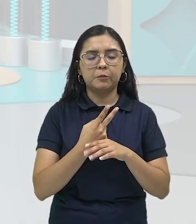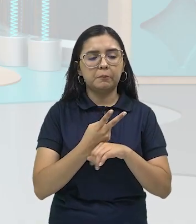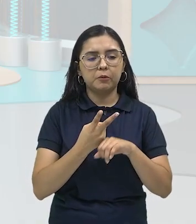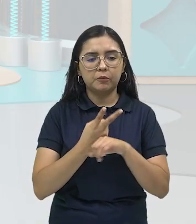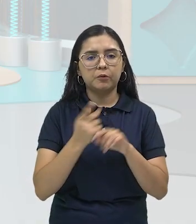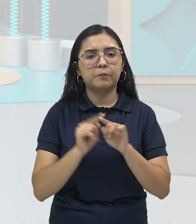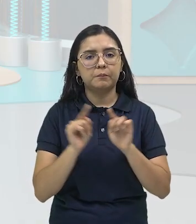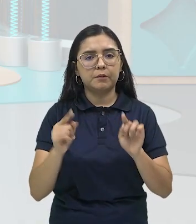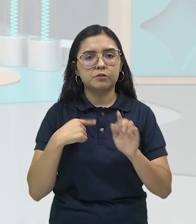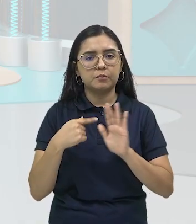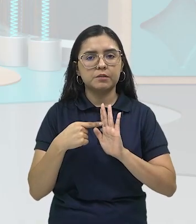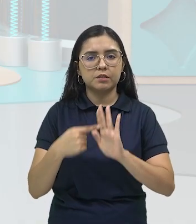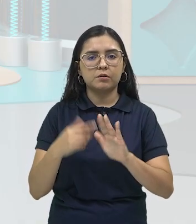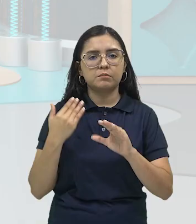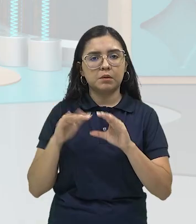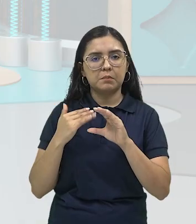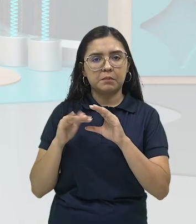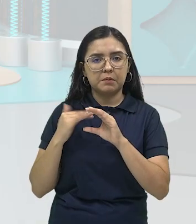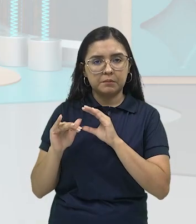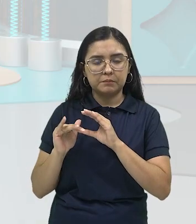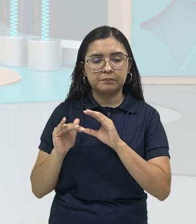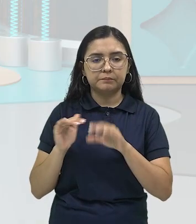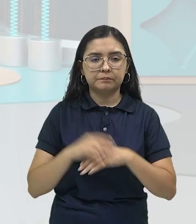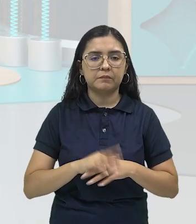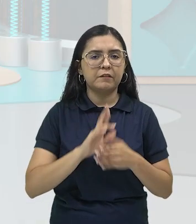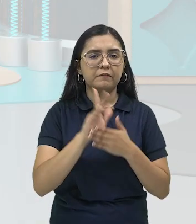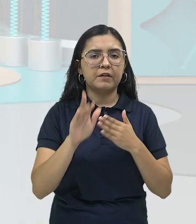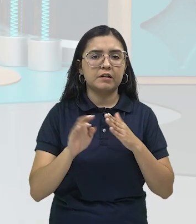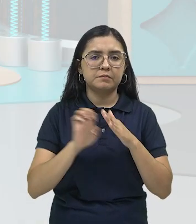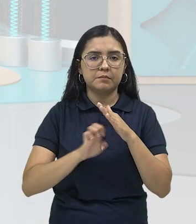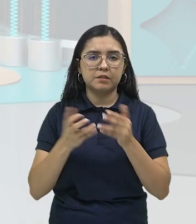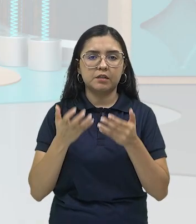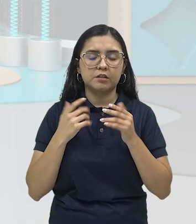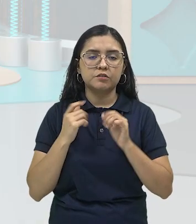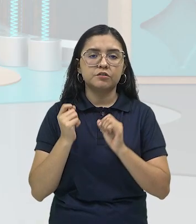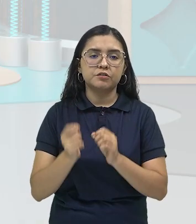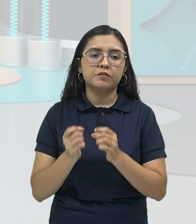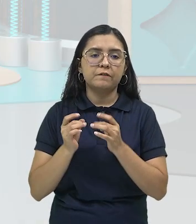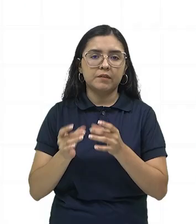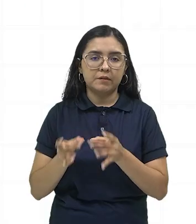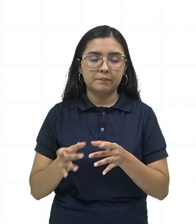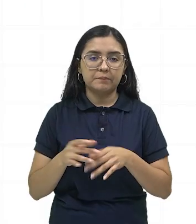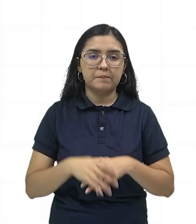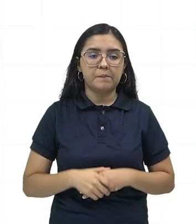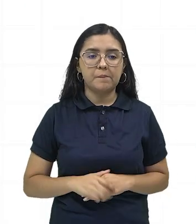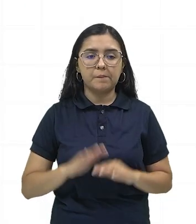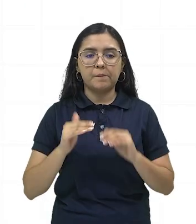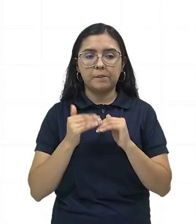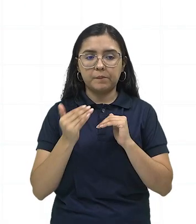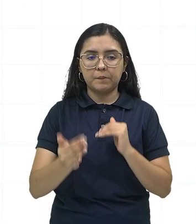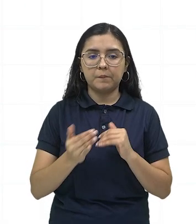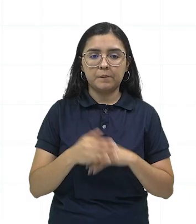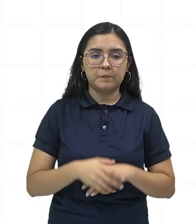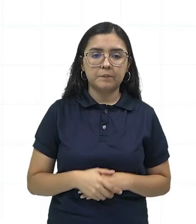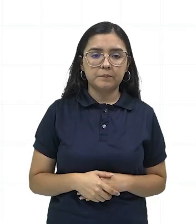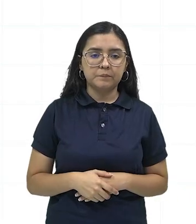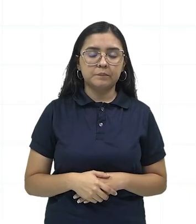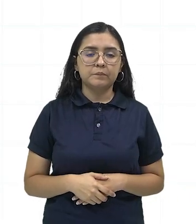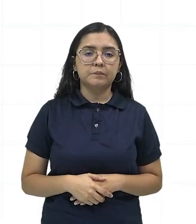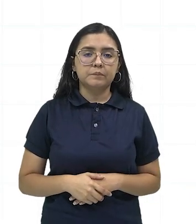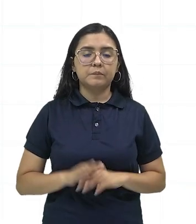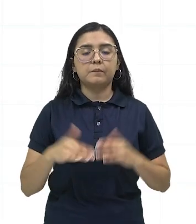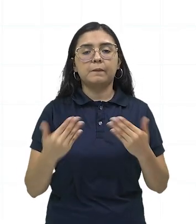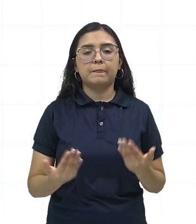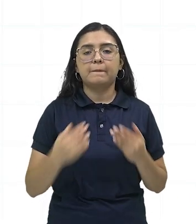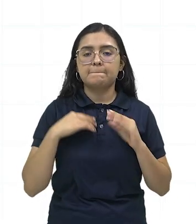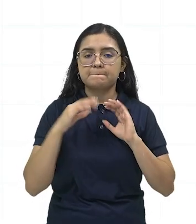ser impactado por várias empresas querendo te vender, não é verdade? Continua nosso texto. Com isso,